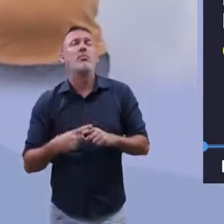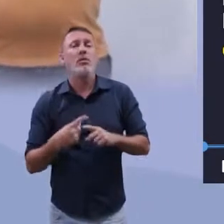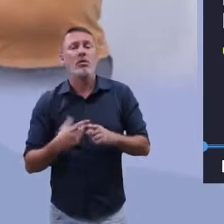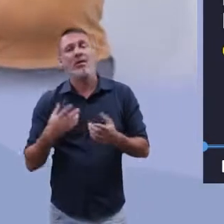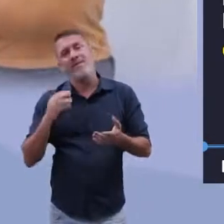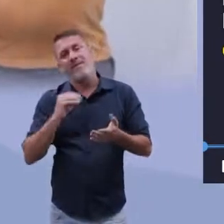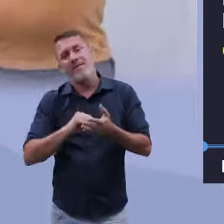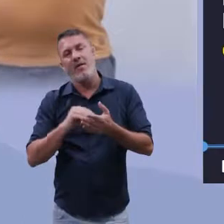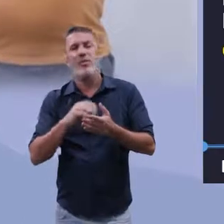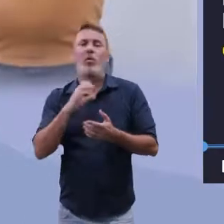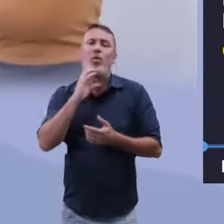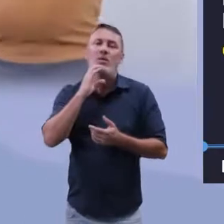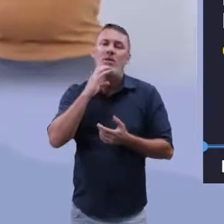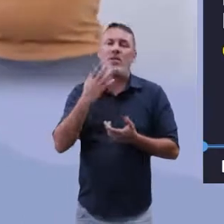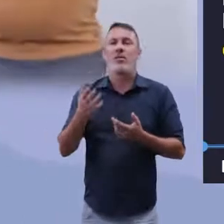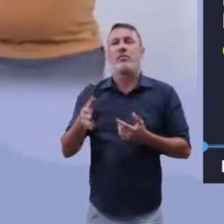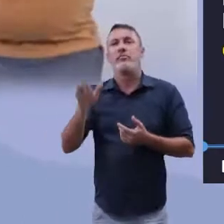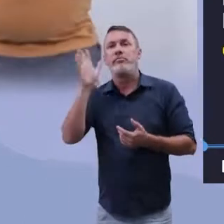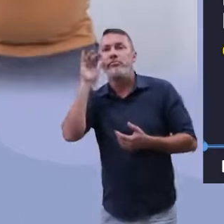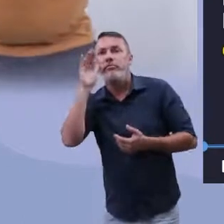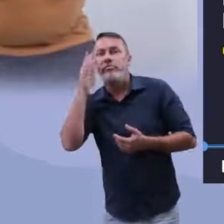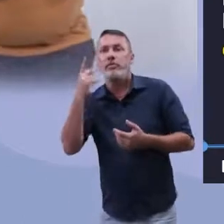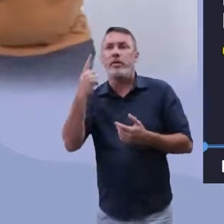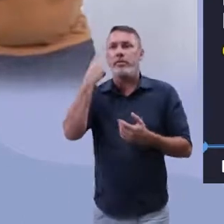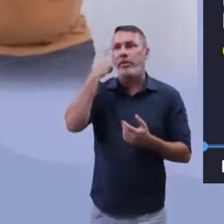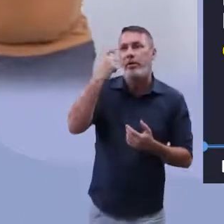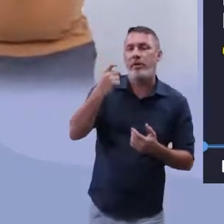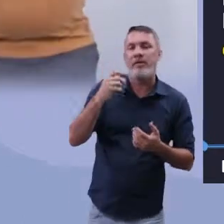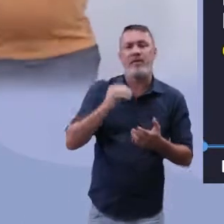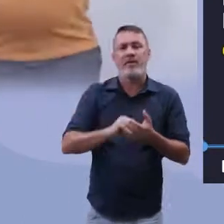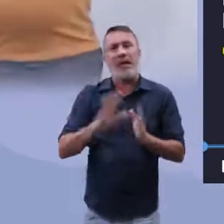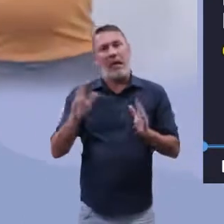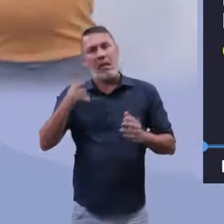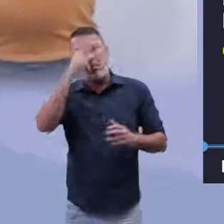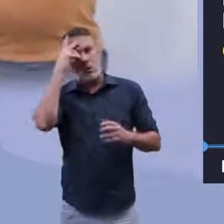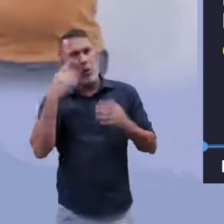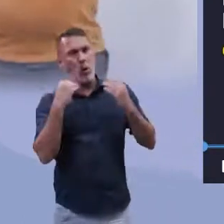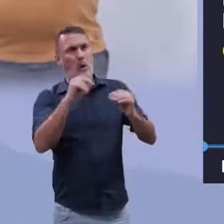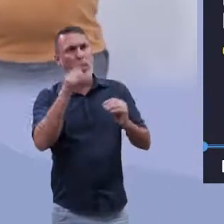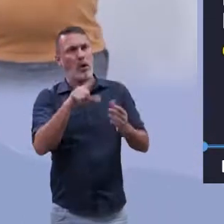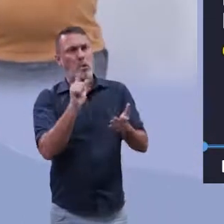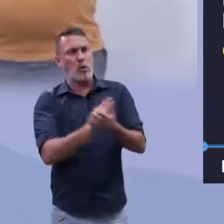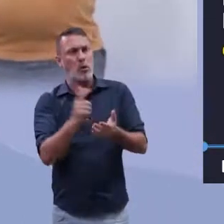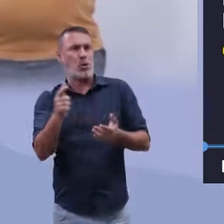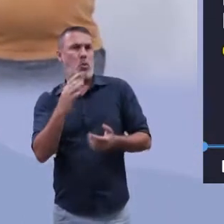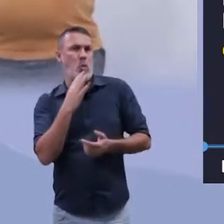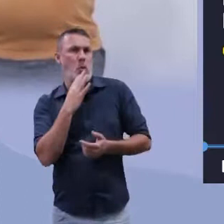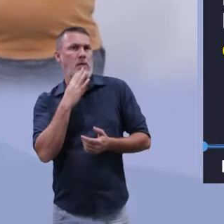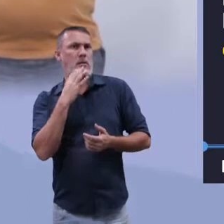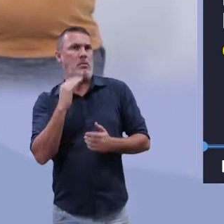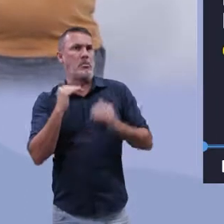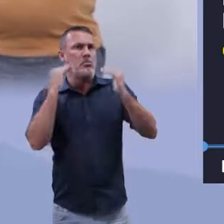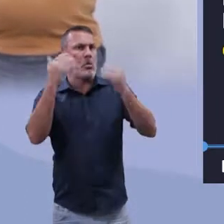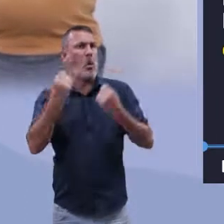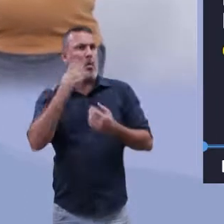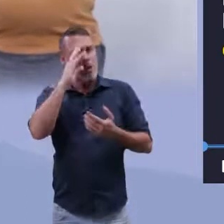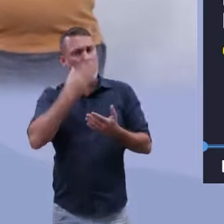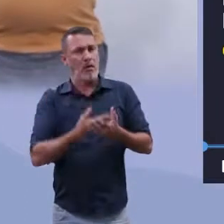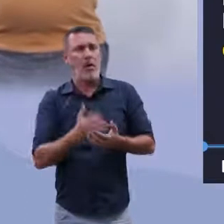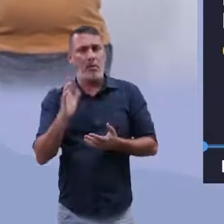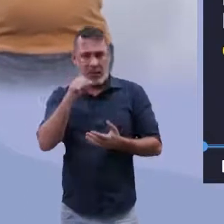Por questões de falta de conhecimento. Ah, mas quem postou foi o jornal tal, um jornal muito